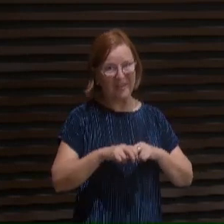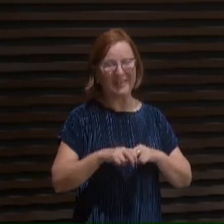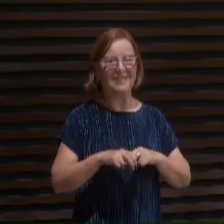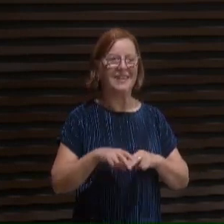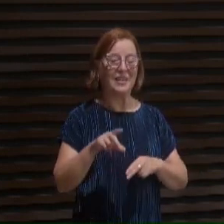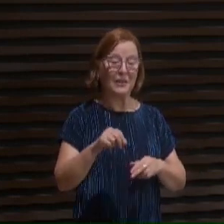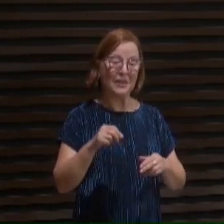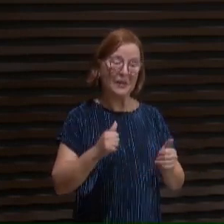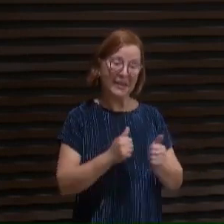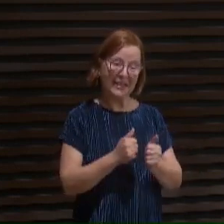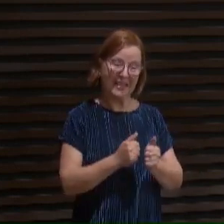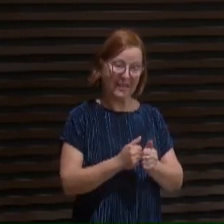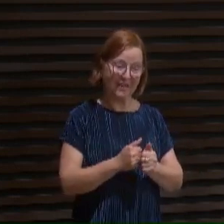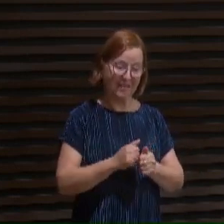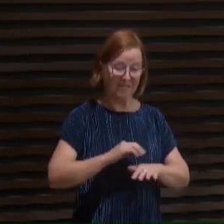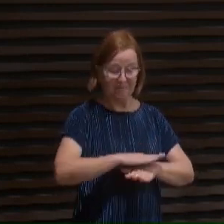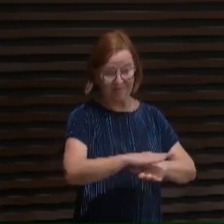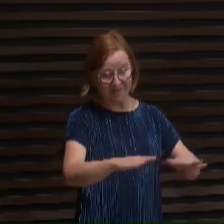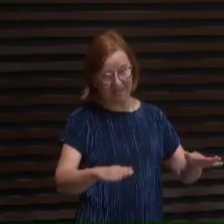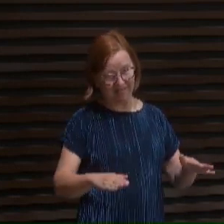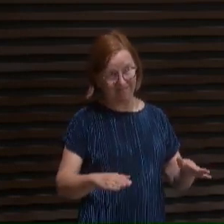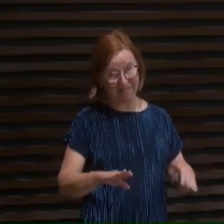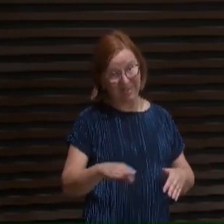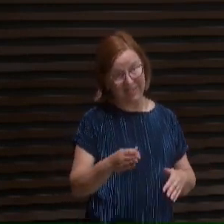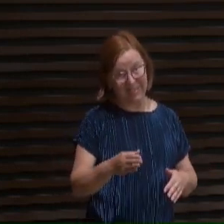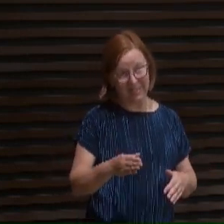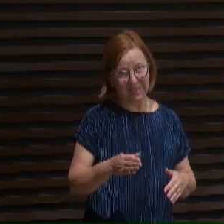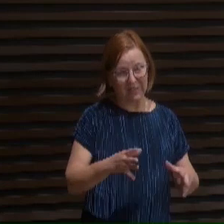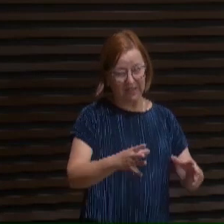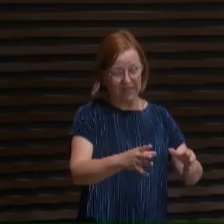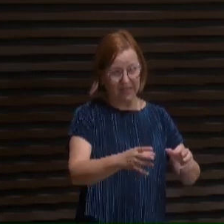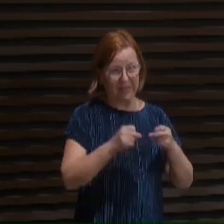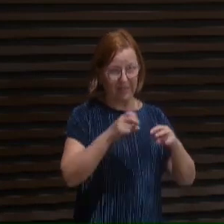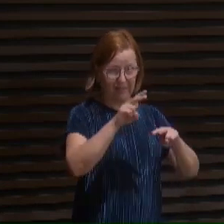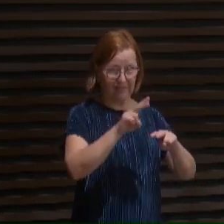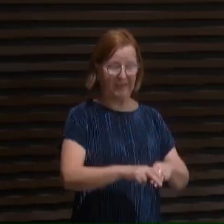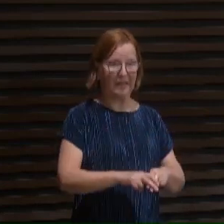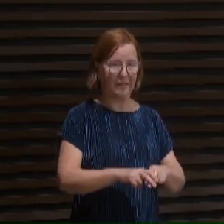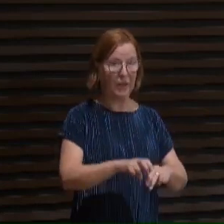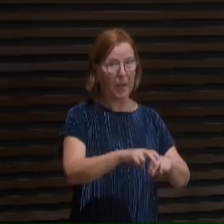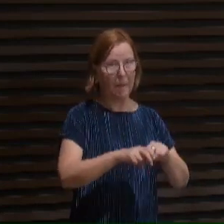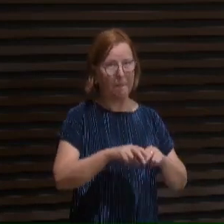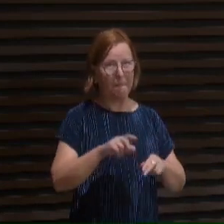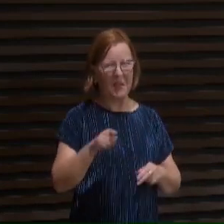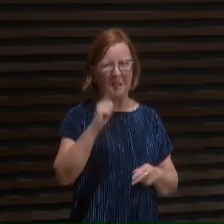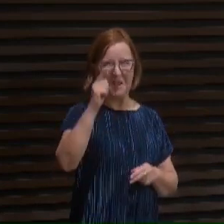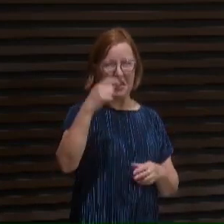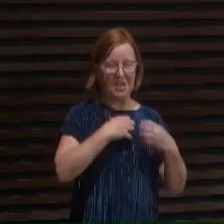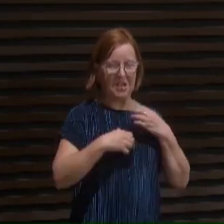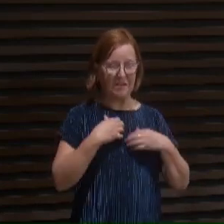E lá foram capturados pelo gigante desespero e levados ao castelo da dúvida, onde